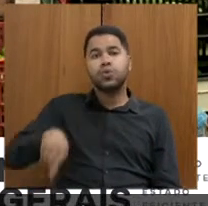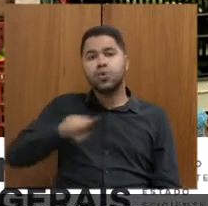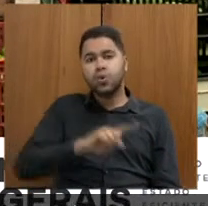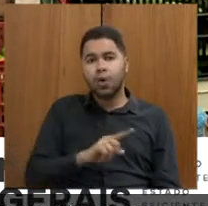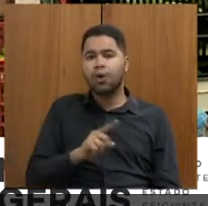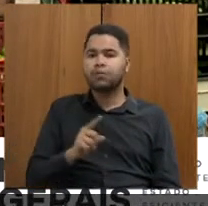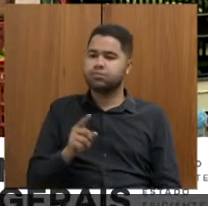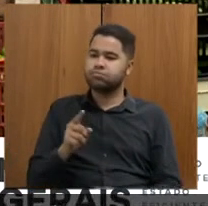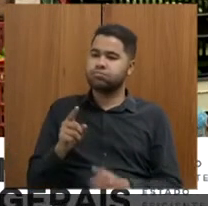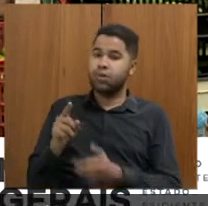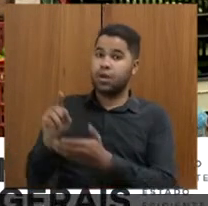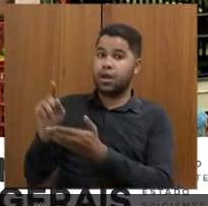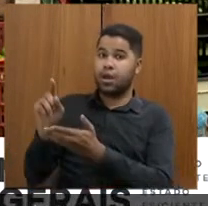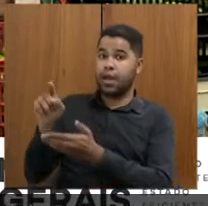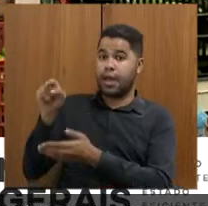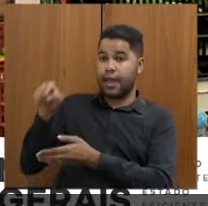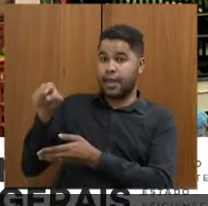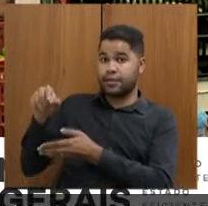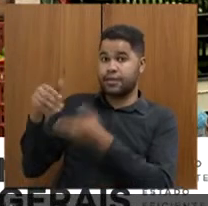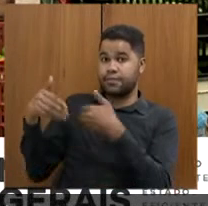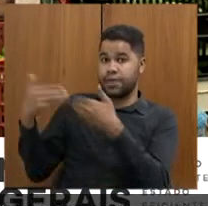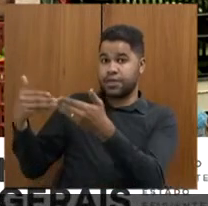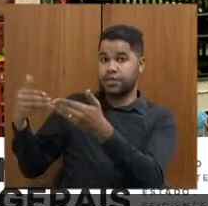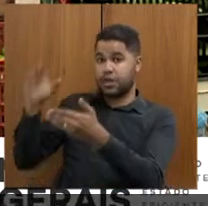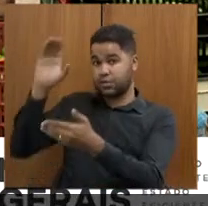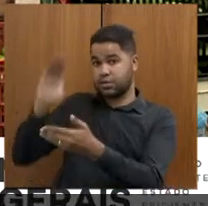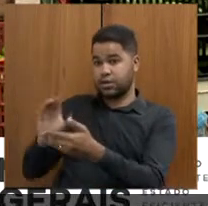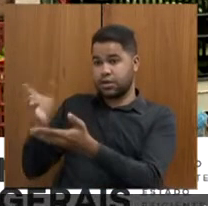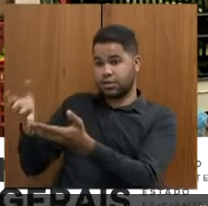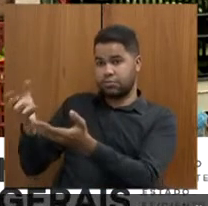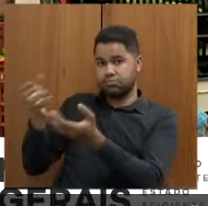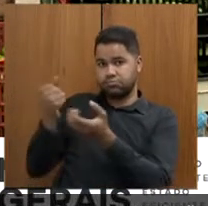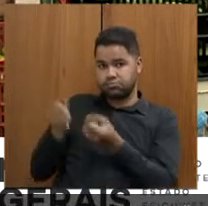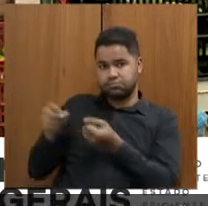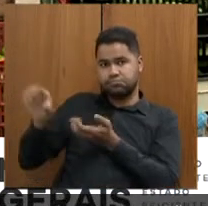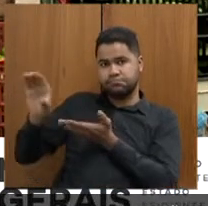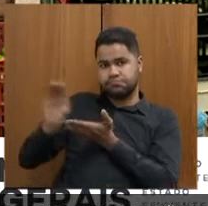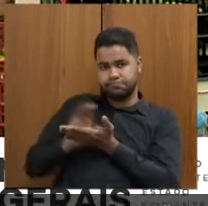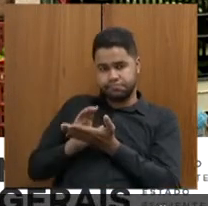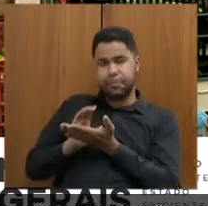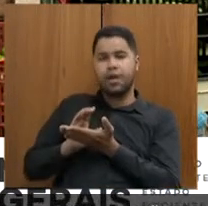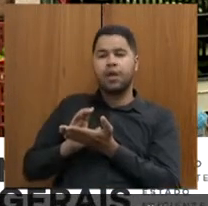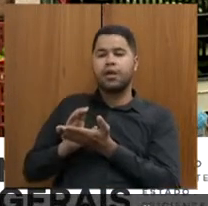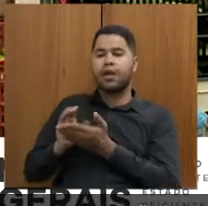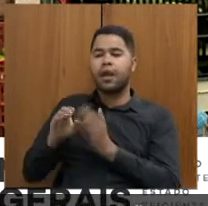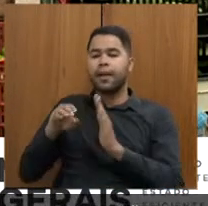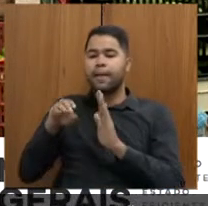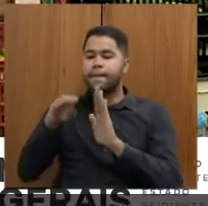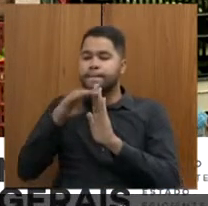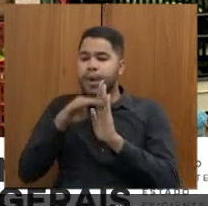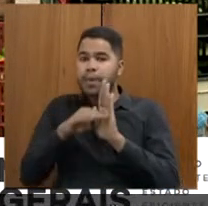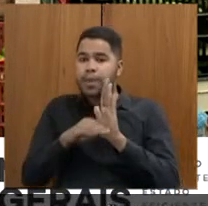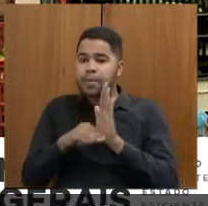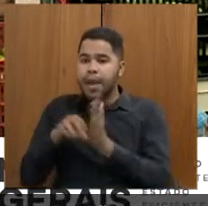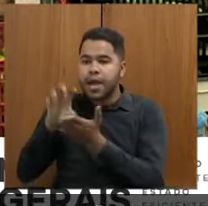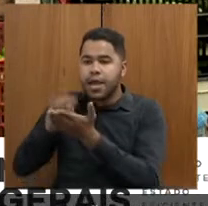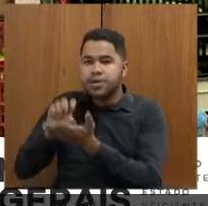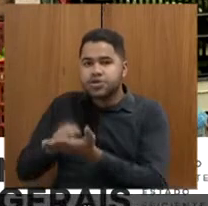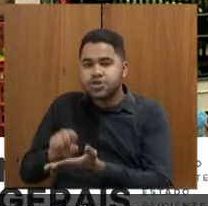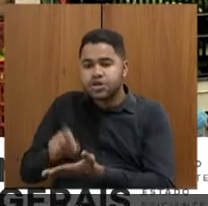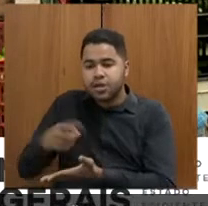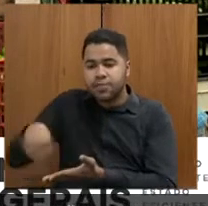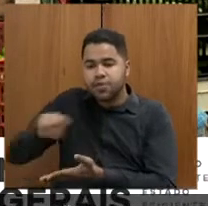recebe recursos do Ministério da Cidadania credencia esses produtores através de um trabalho feito com a Emater Minas Gerais